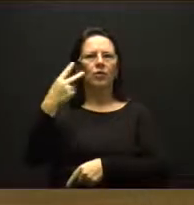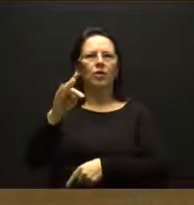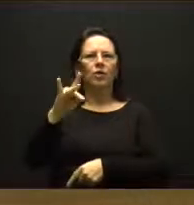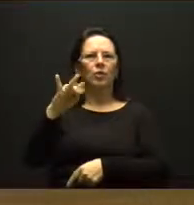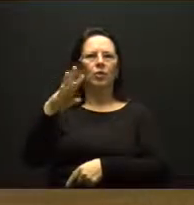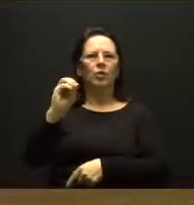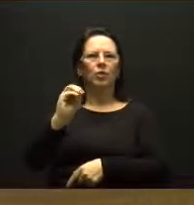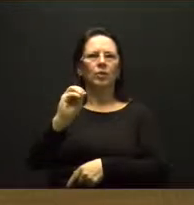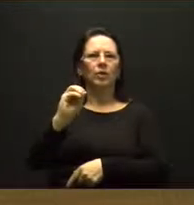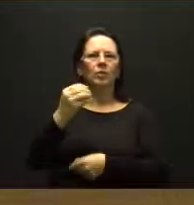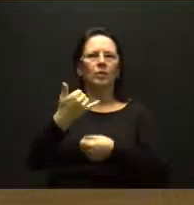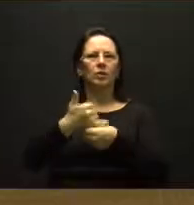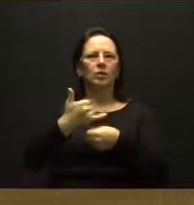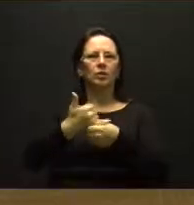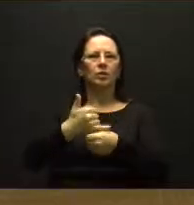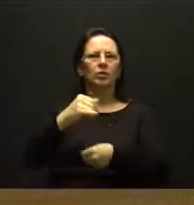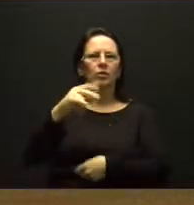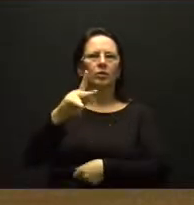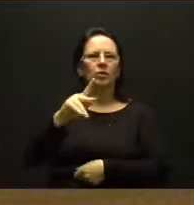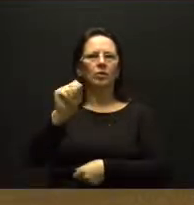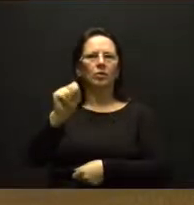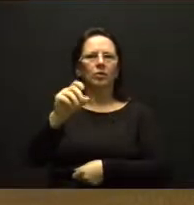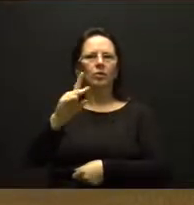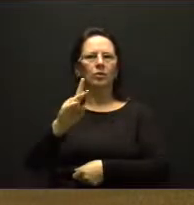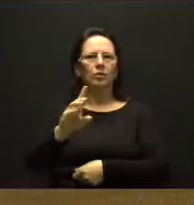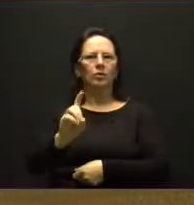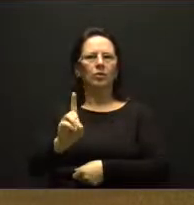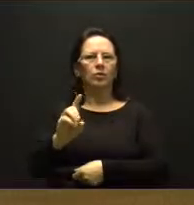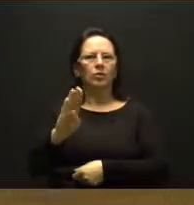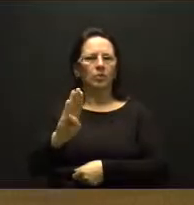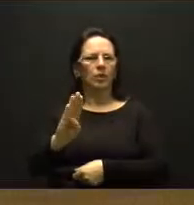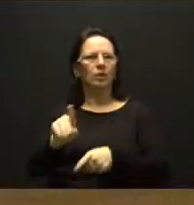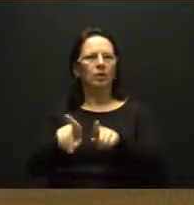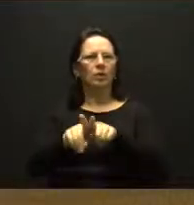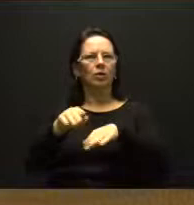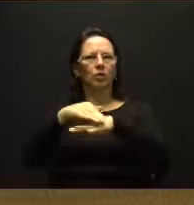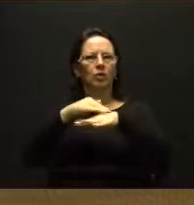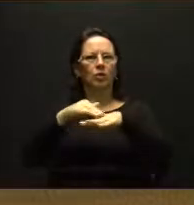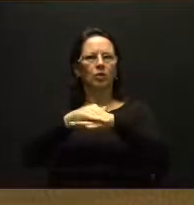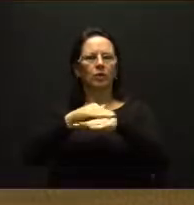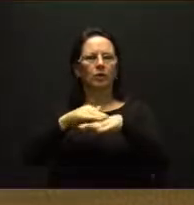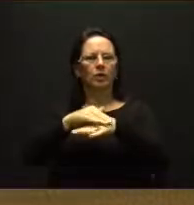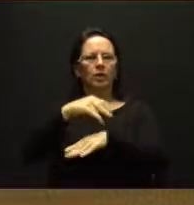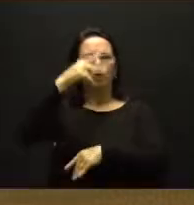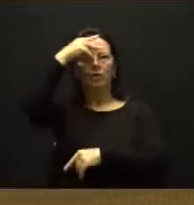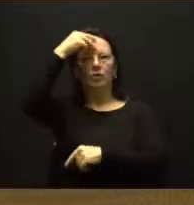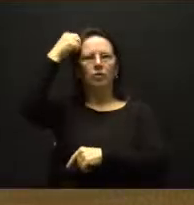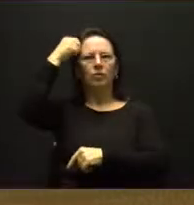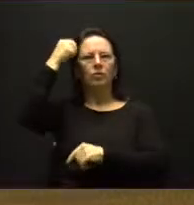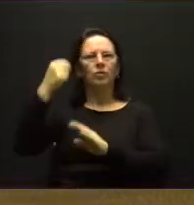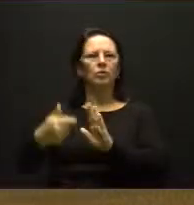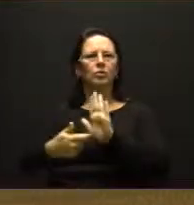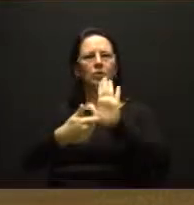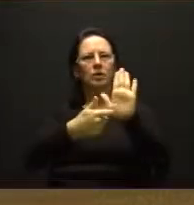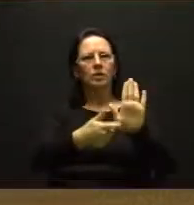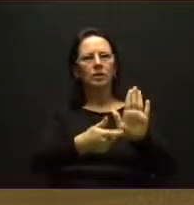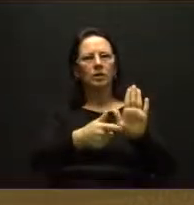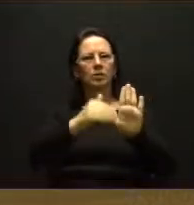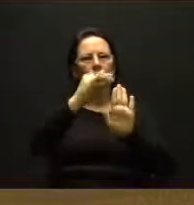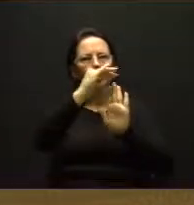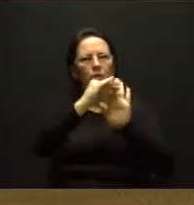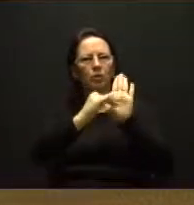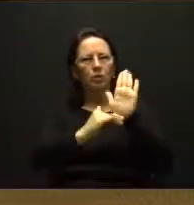líder do psdb que poderia ter feito tentando com o prefeito para que possa costa apresentando para nós esse cronograma